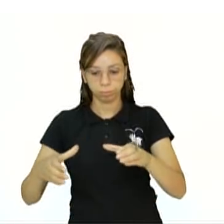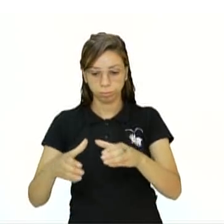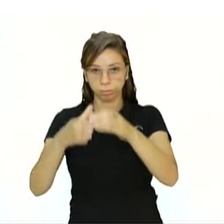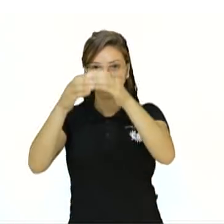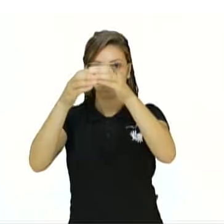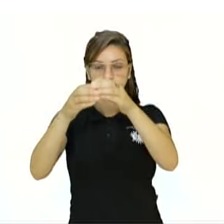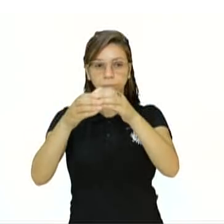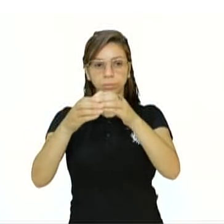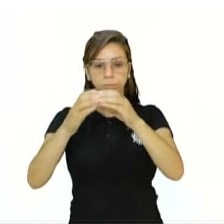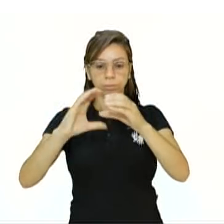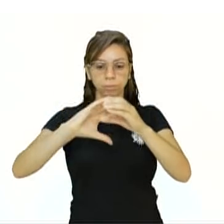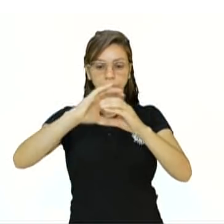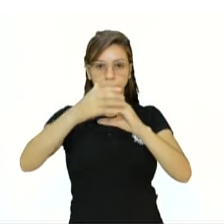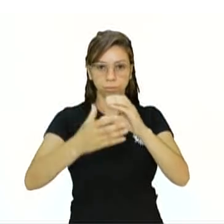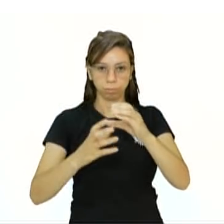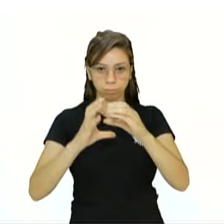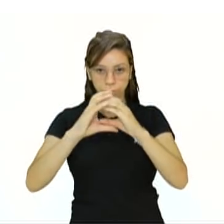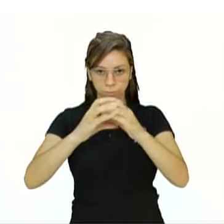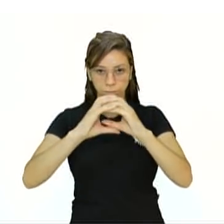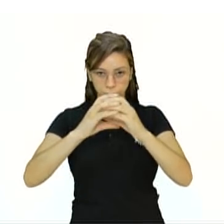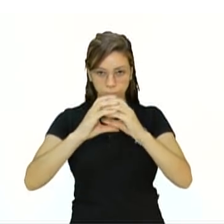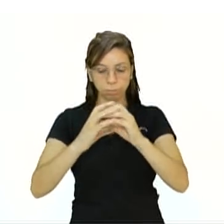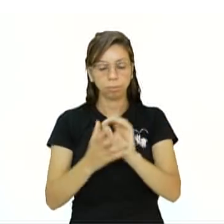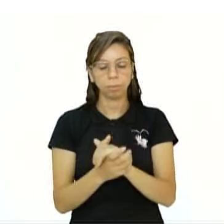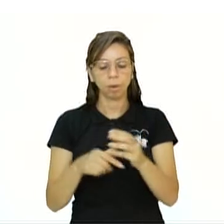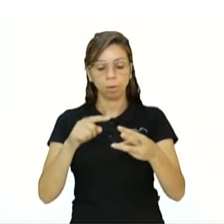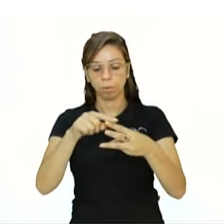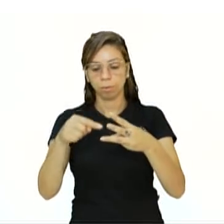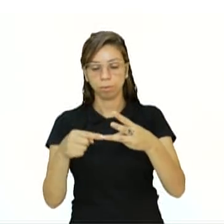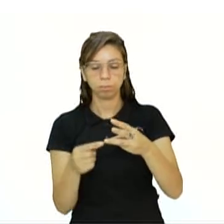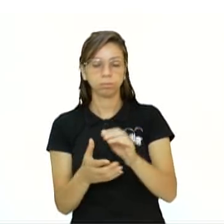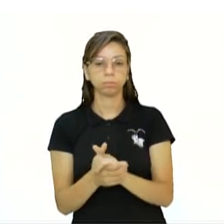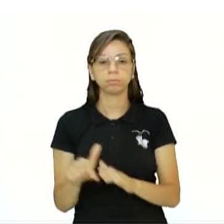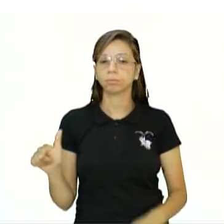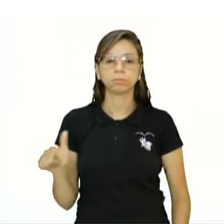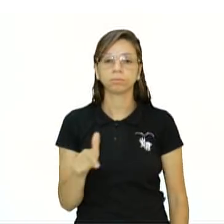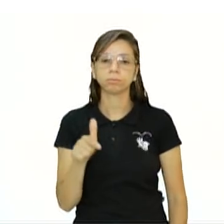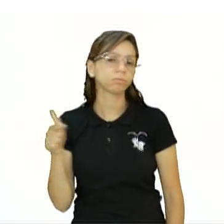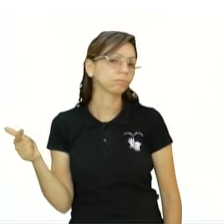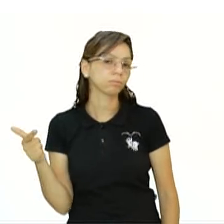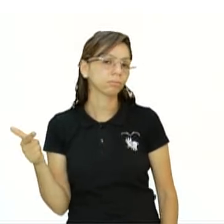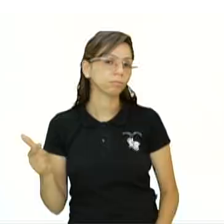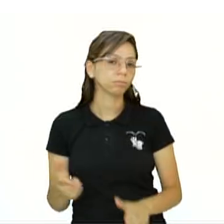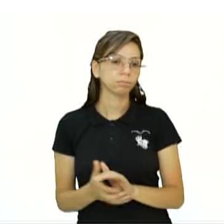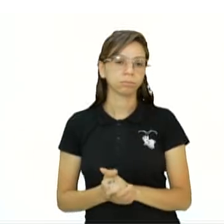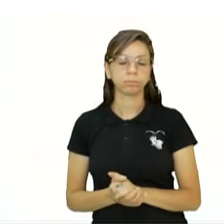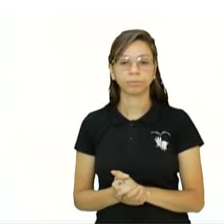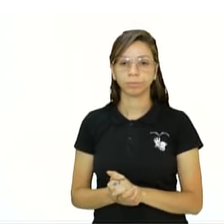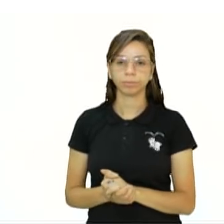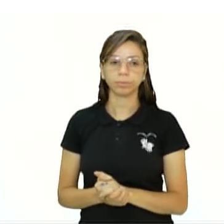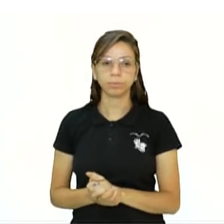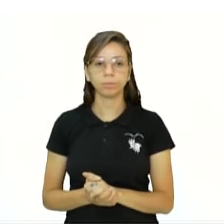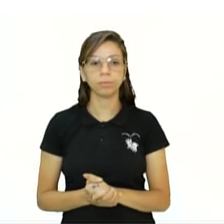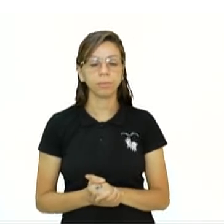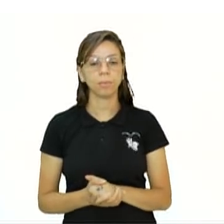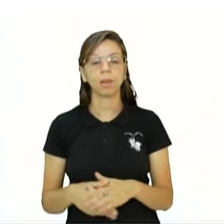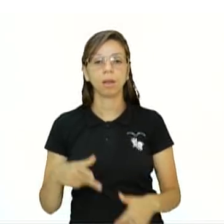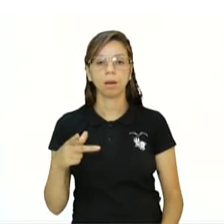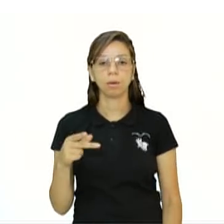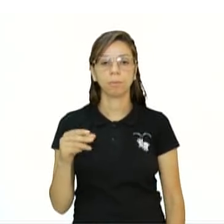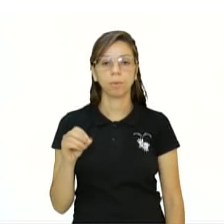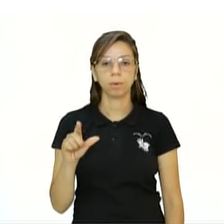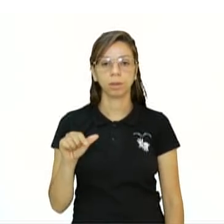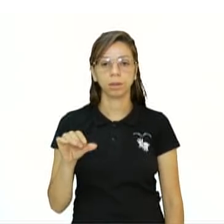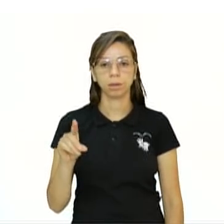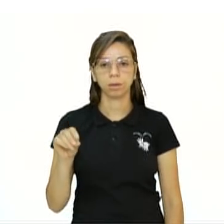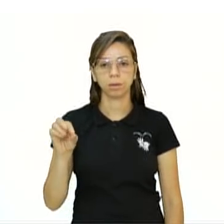Então, esses três são corpos redondos. E os outros? Os outros ali são os poliedros. Para ser um